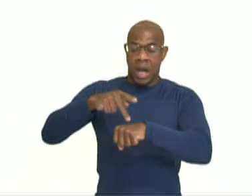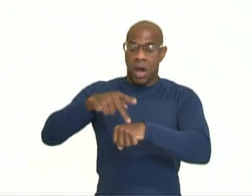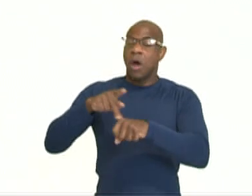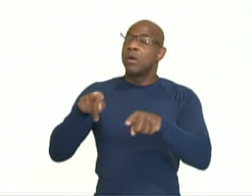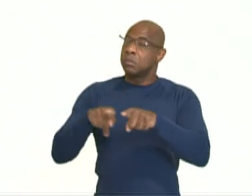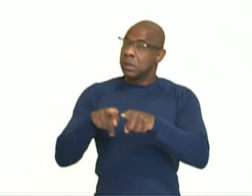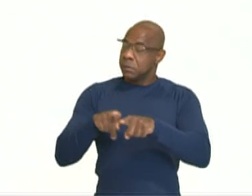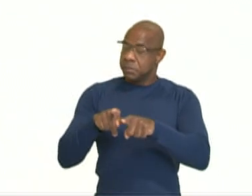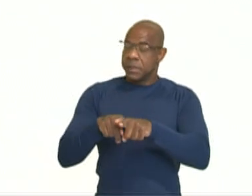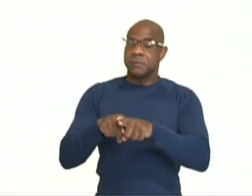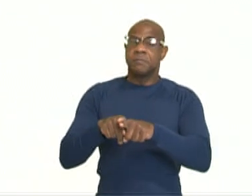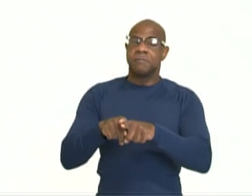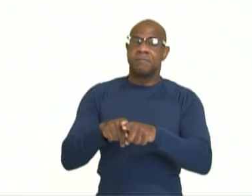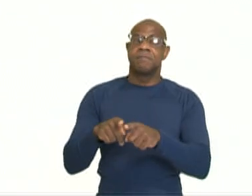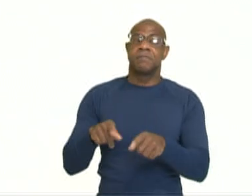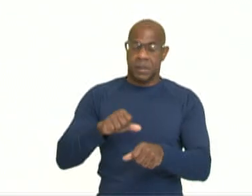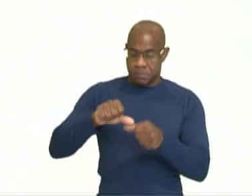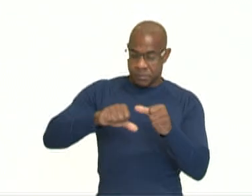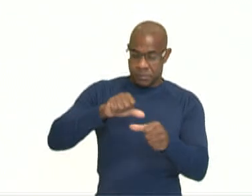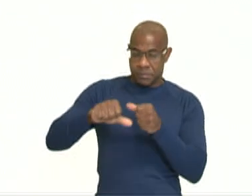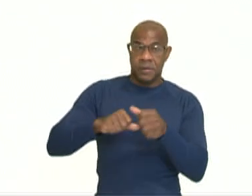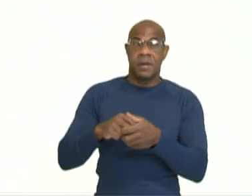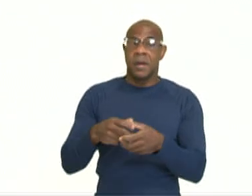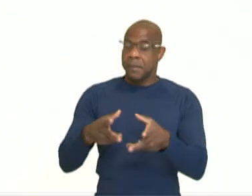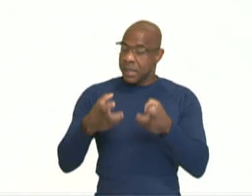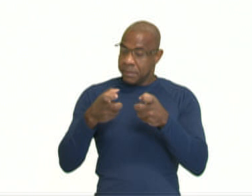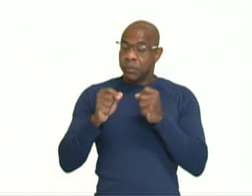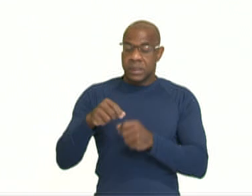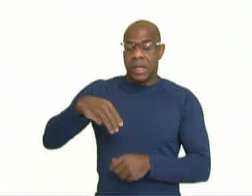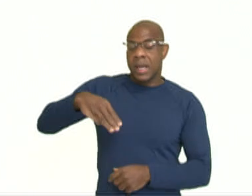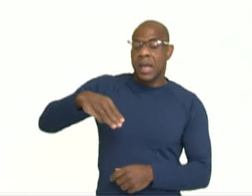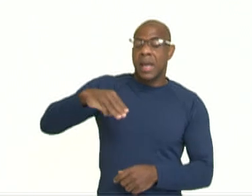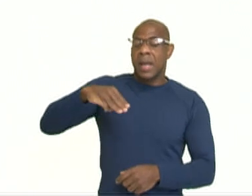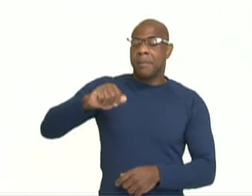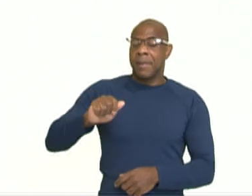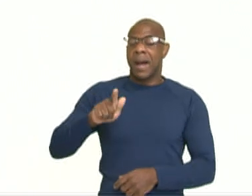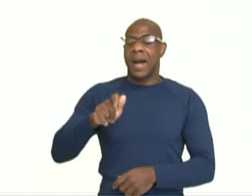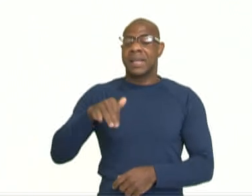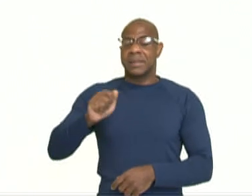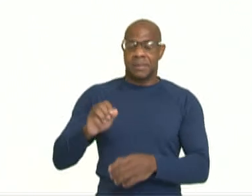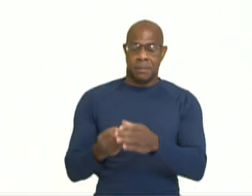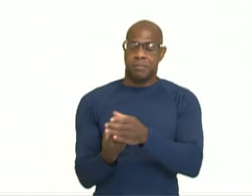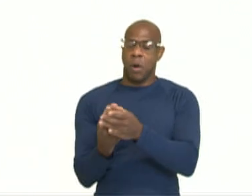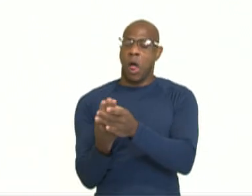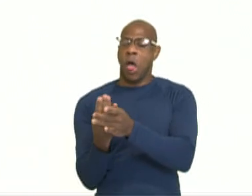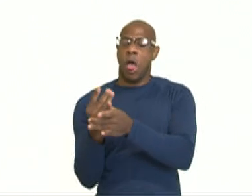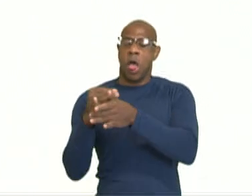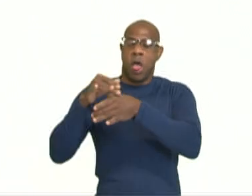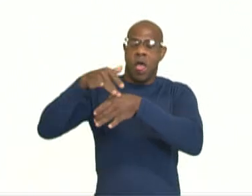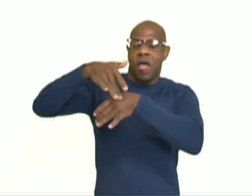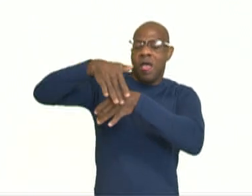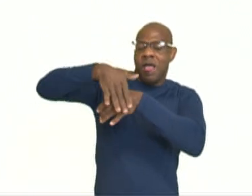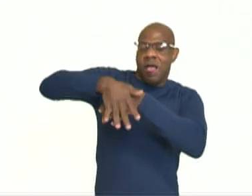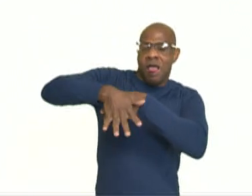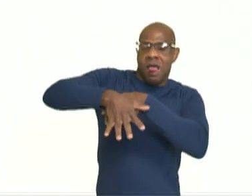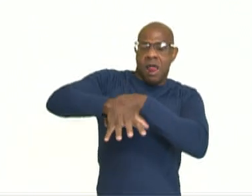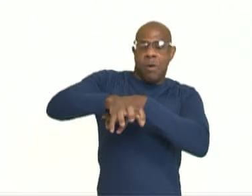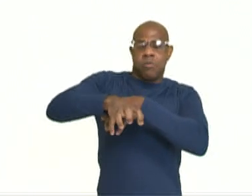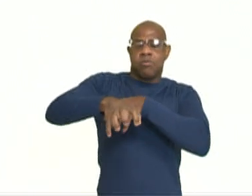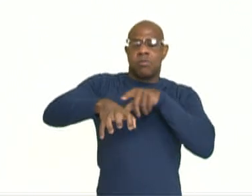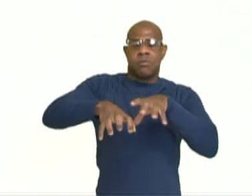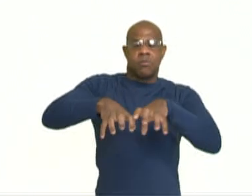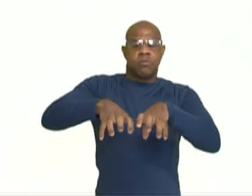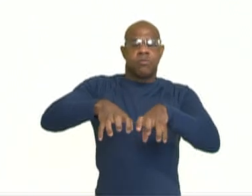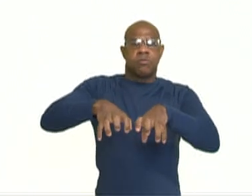rocha metamórfica, vemos o magma literalmente subindo, resfriando, mas passado algum tempo ele começa a